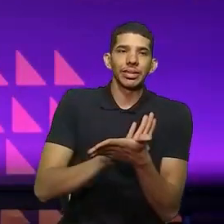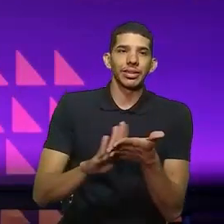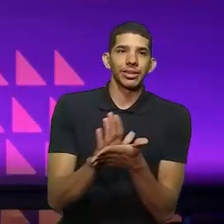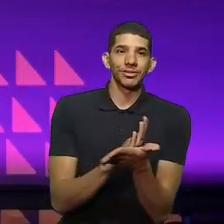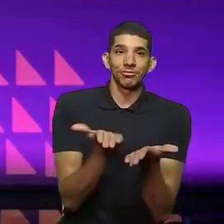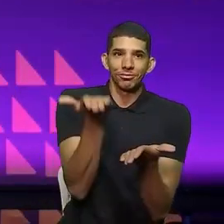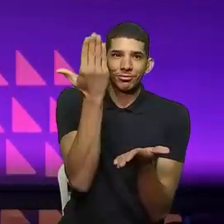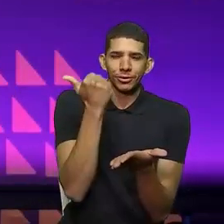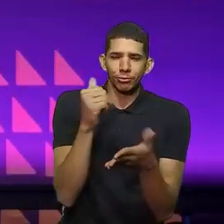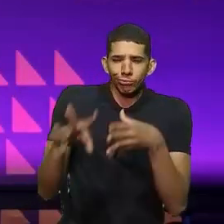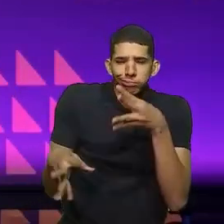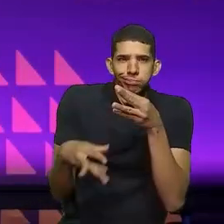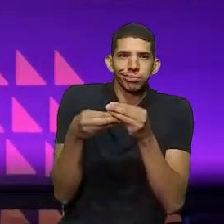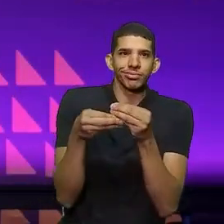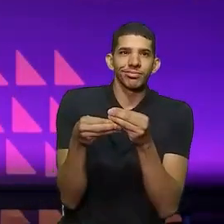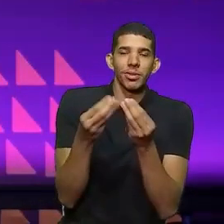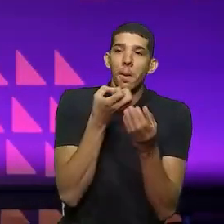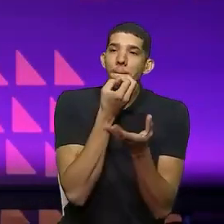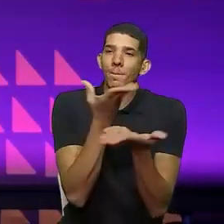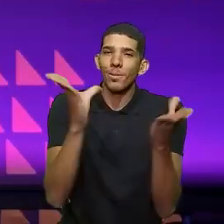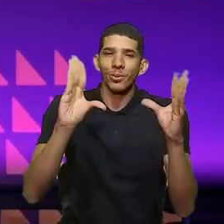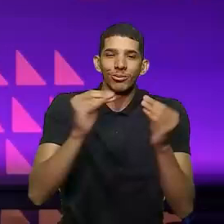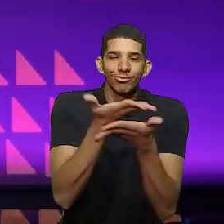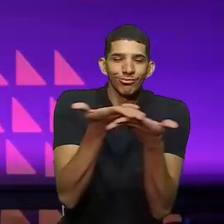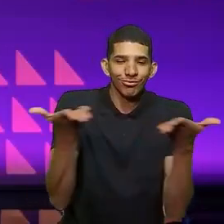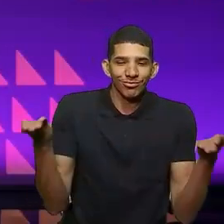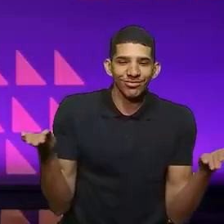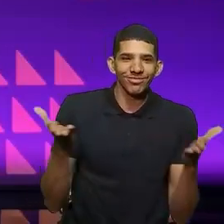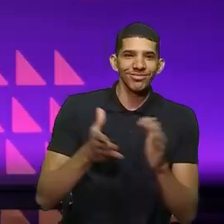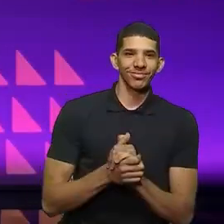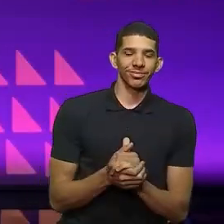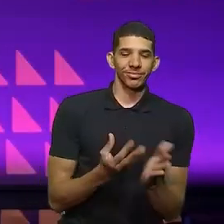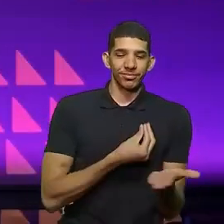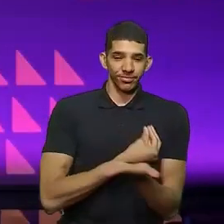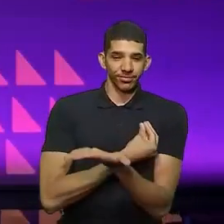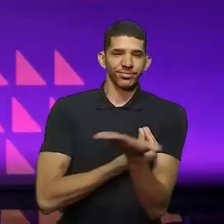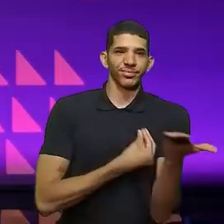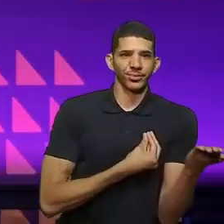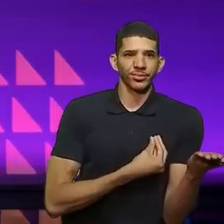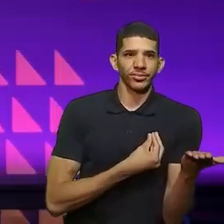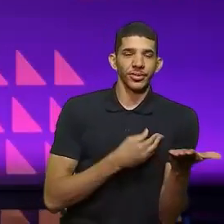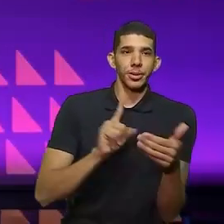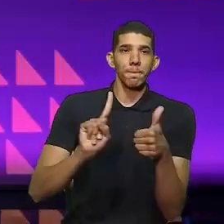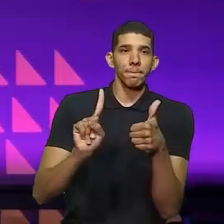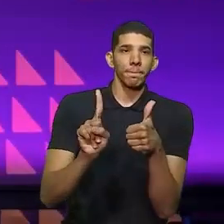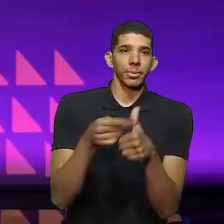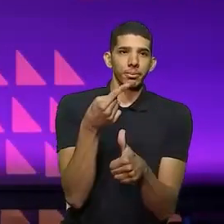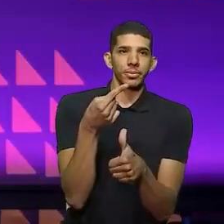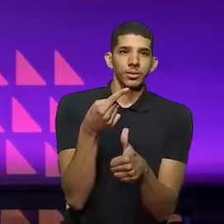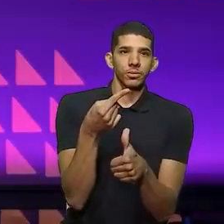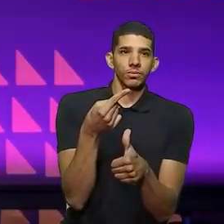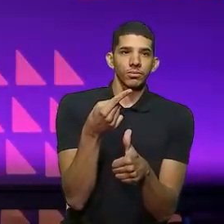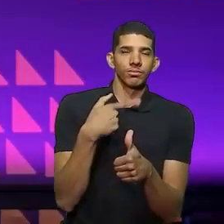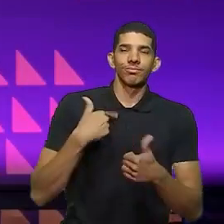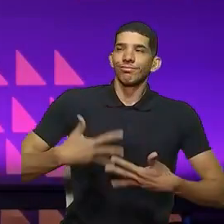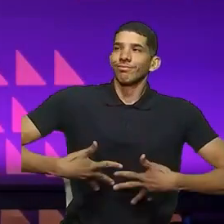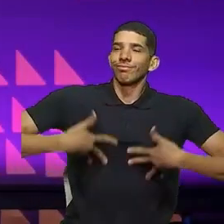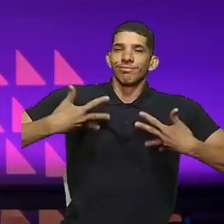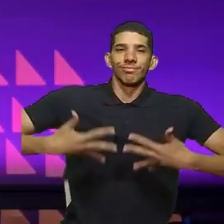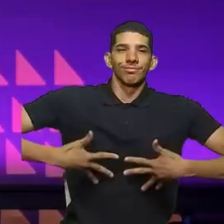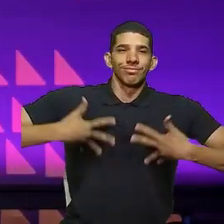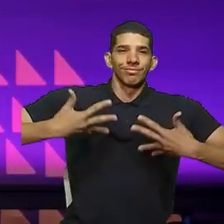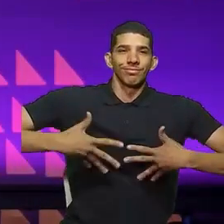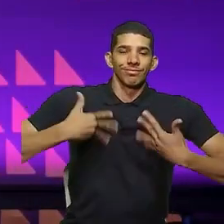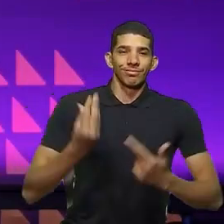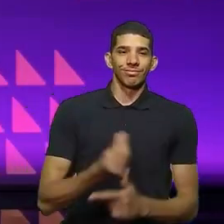um escreveu, bem como seus nomes. Da esquerda para a direita, a primeira pessoa sentada é Dona Rosinha, uma mulher negra de